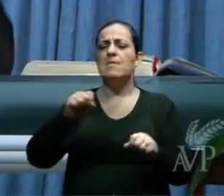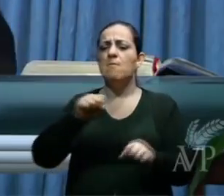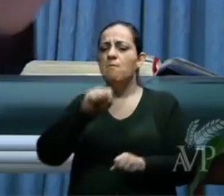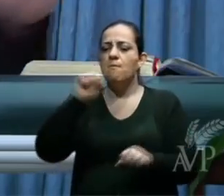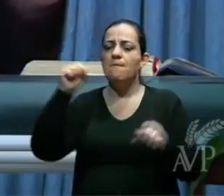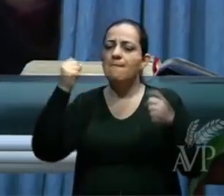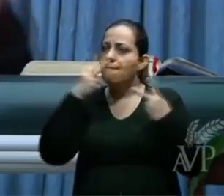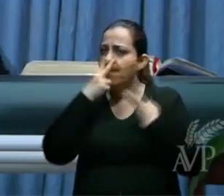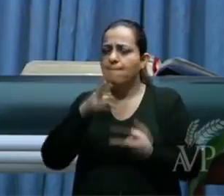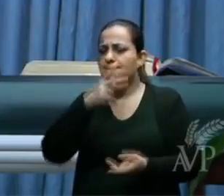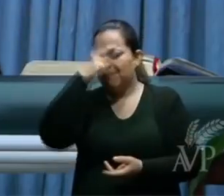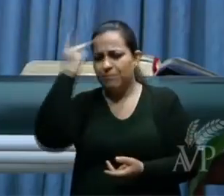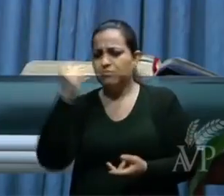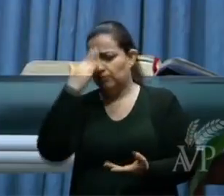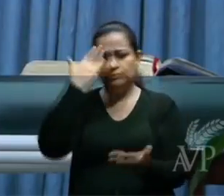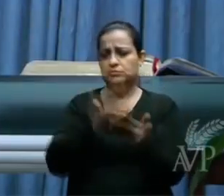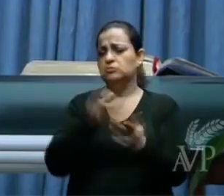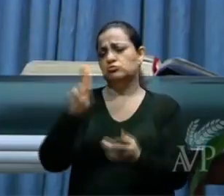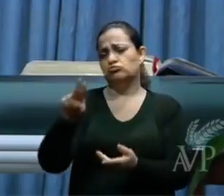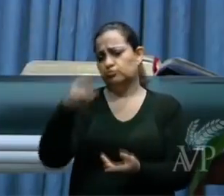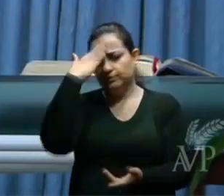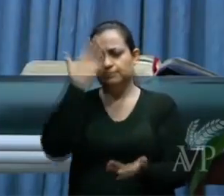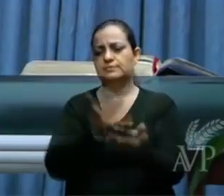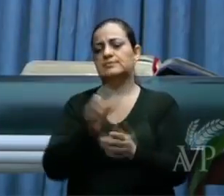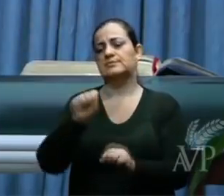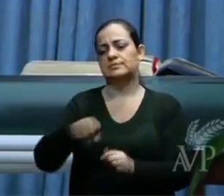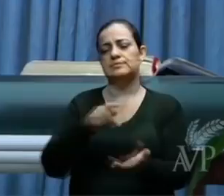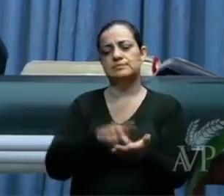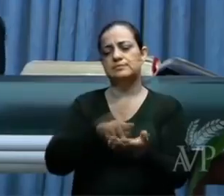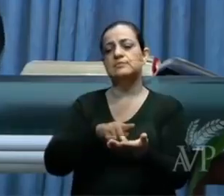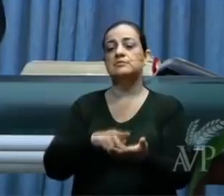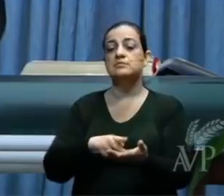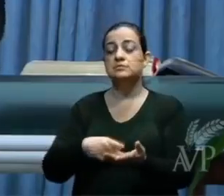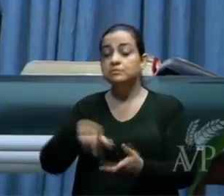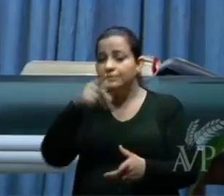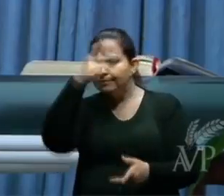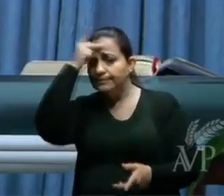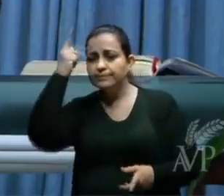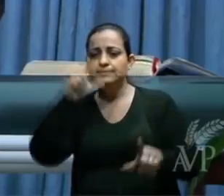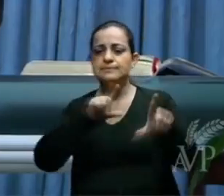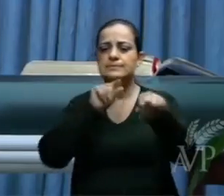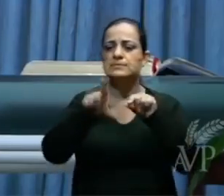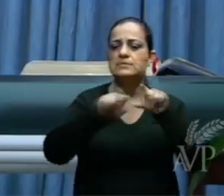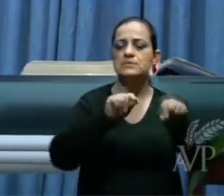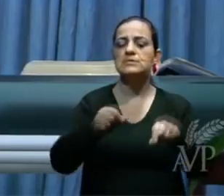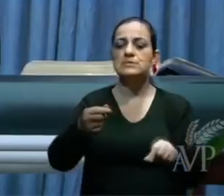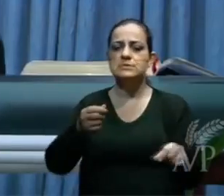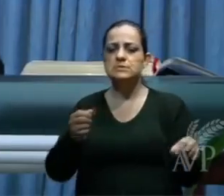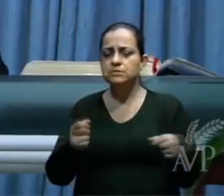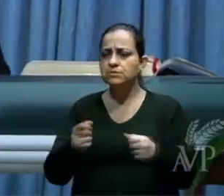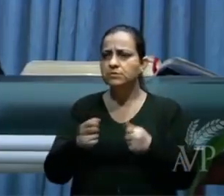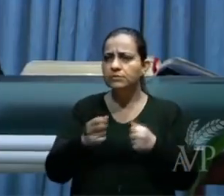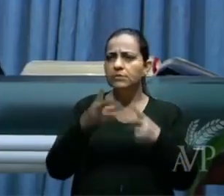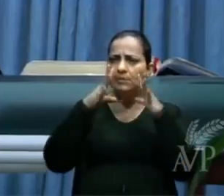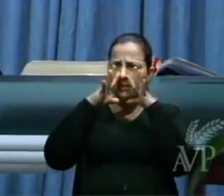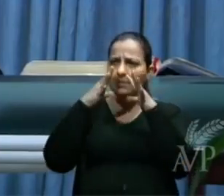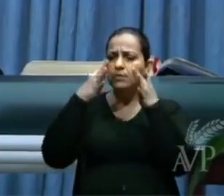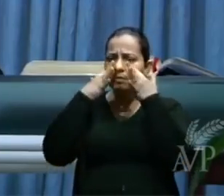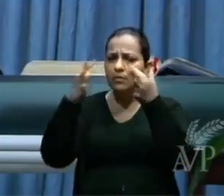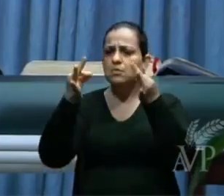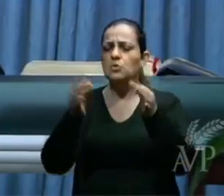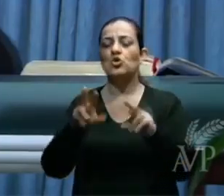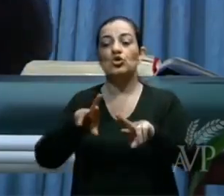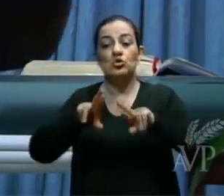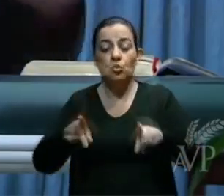vai morrer berrando o eleito ele vem pela diferença porque ele vê